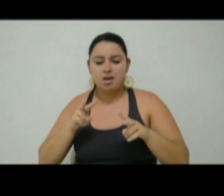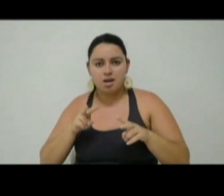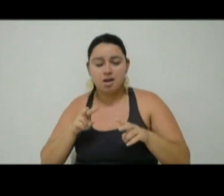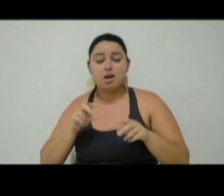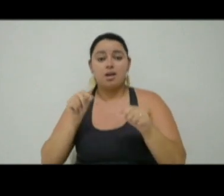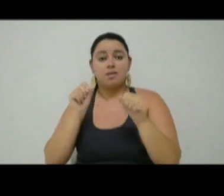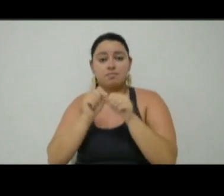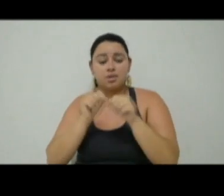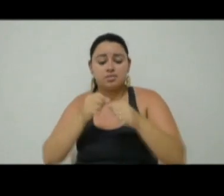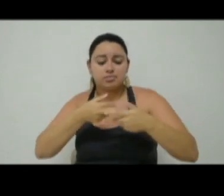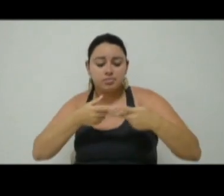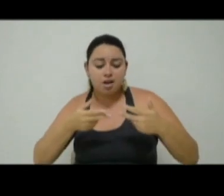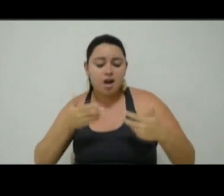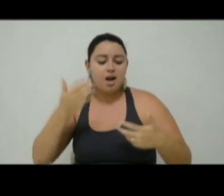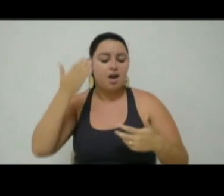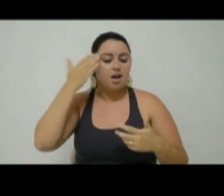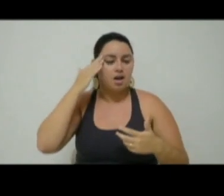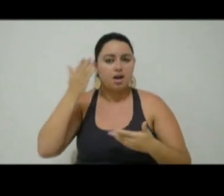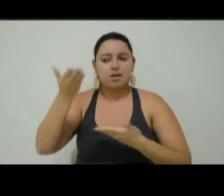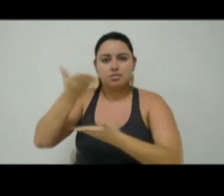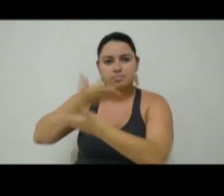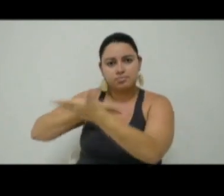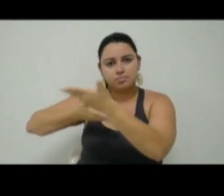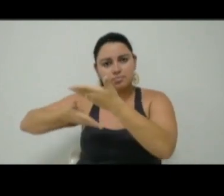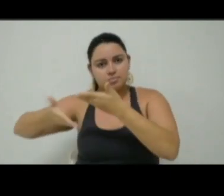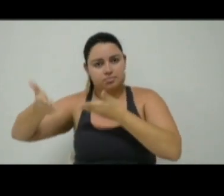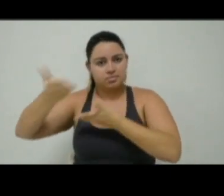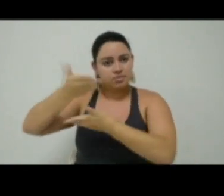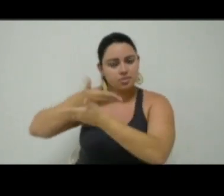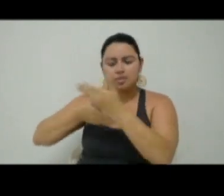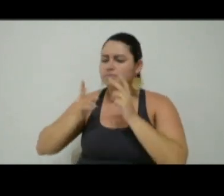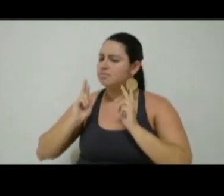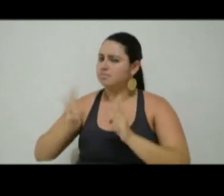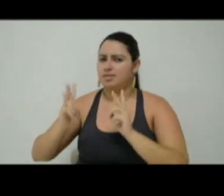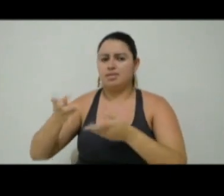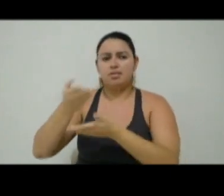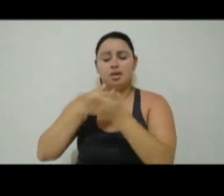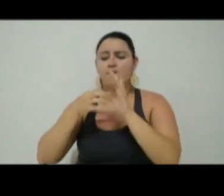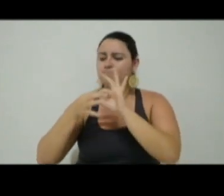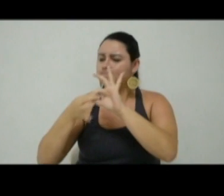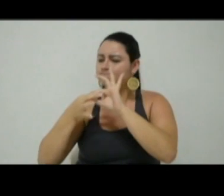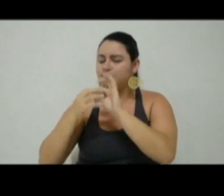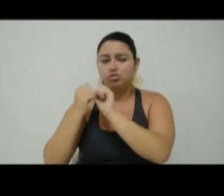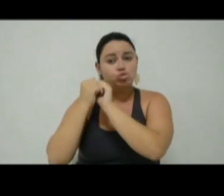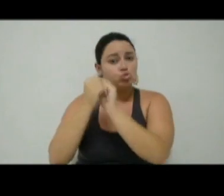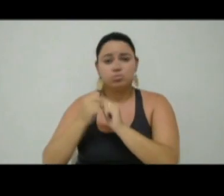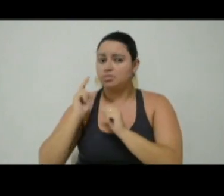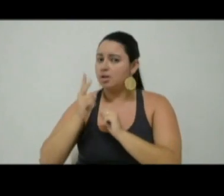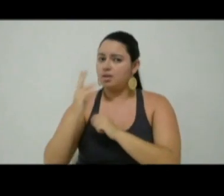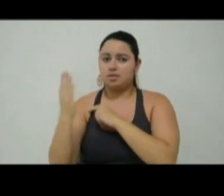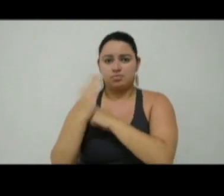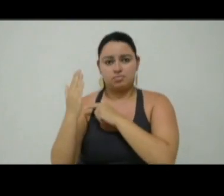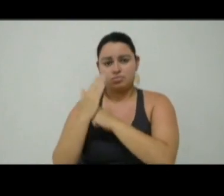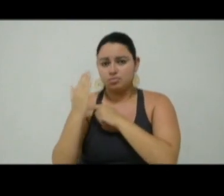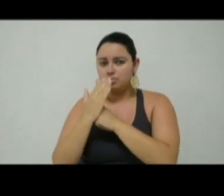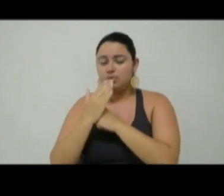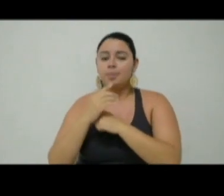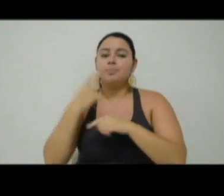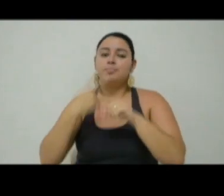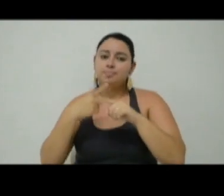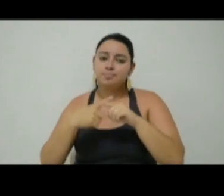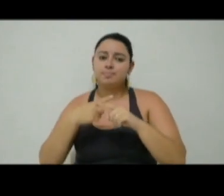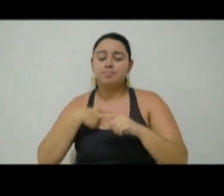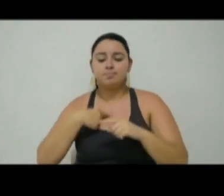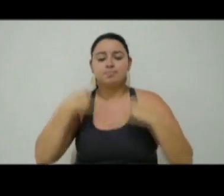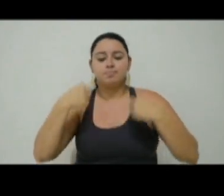várias coisas, a gente percebeu e a gente fez essa troca entre intérprete e ouvinte, intérprete e surdo. E a